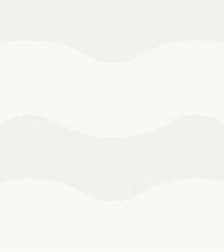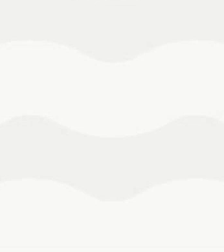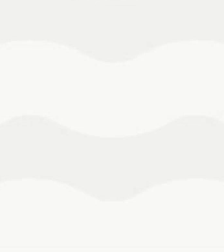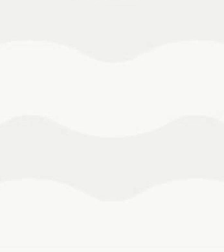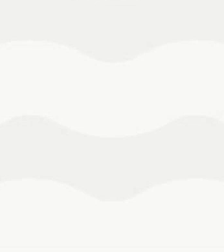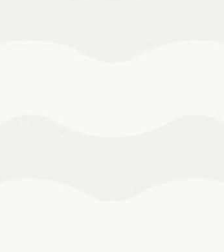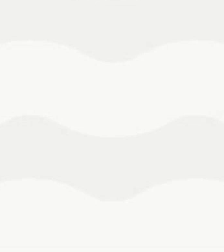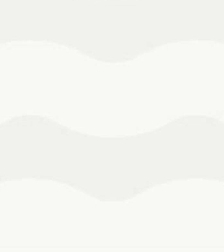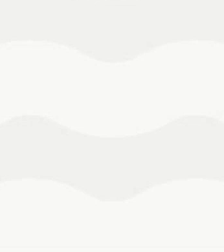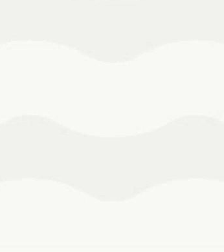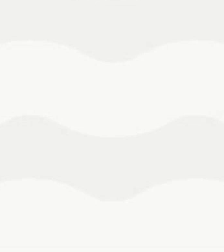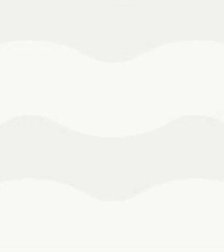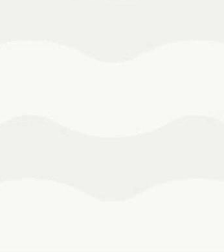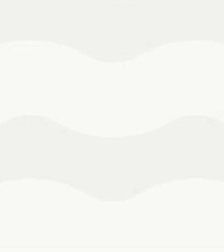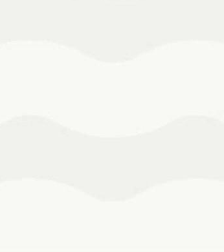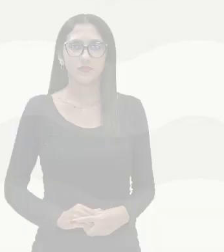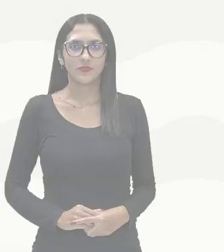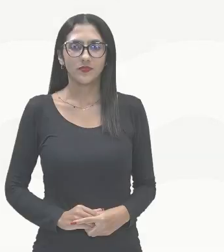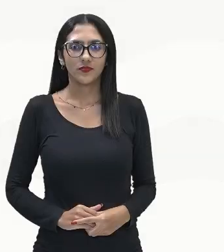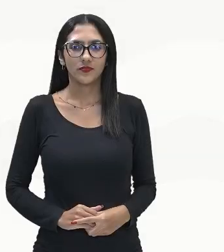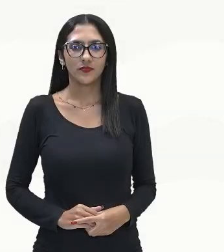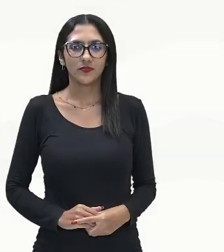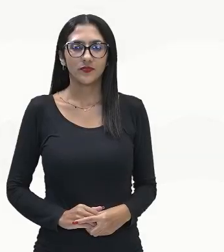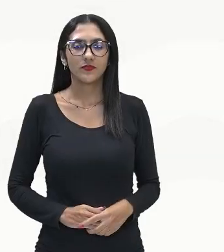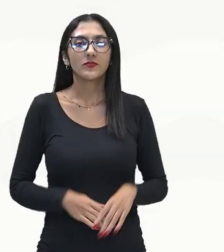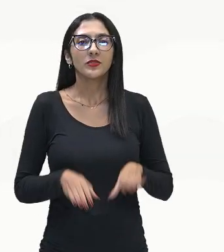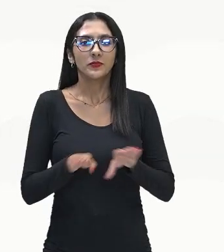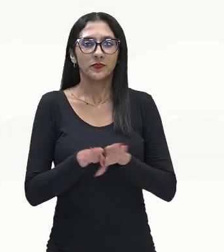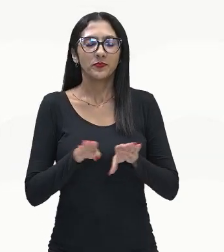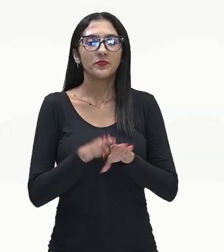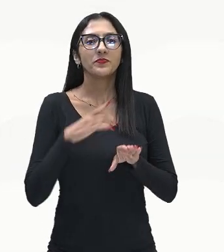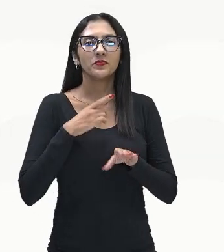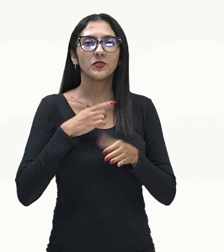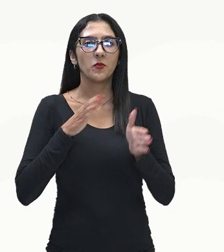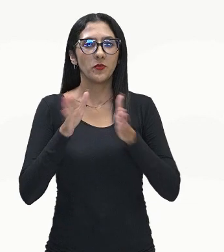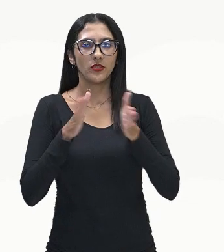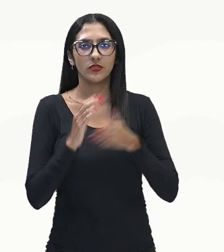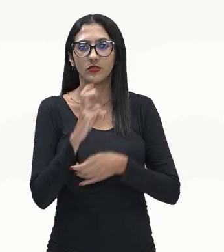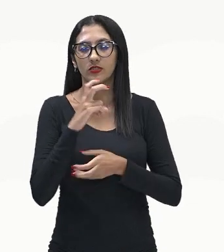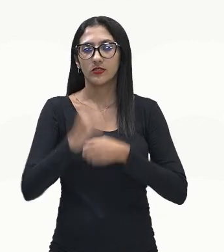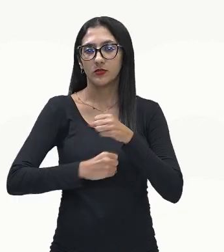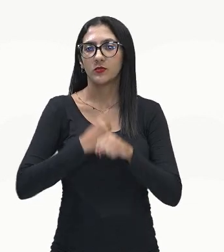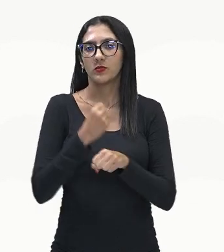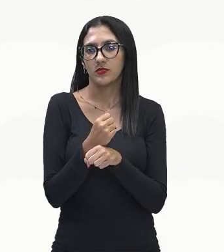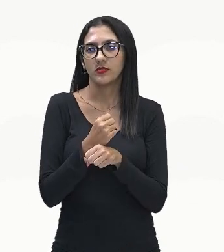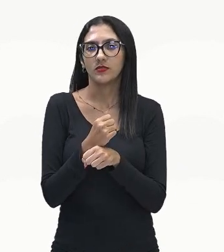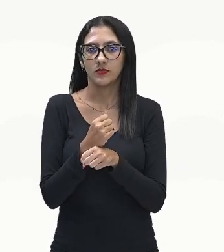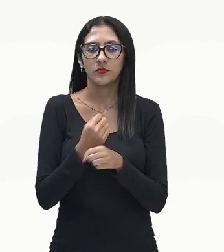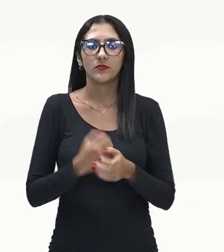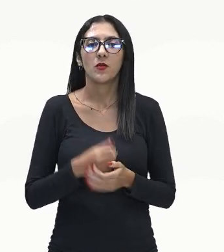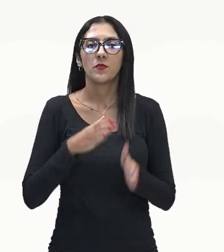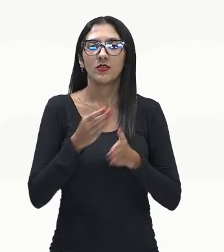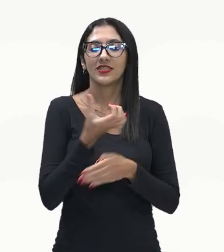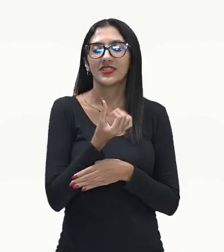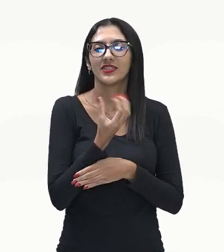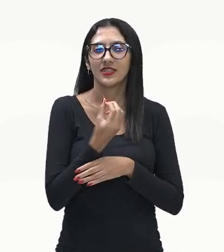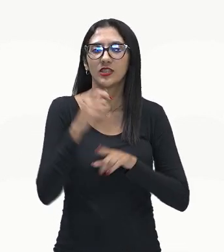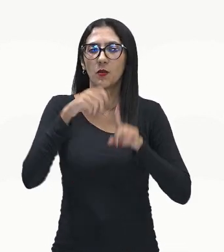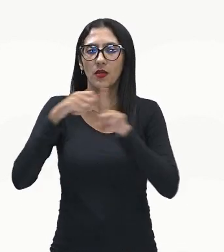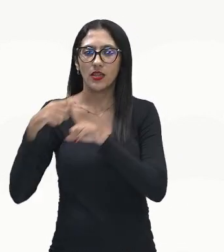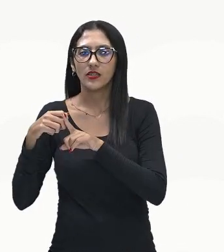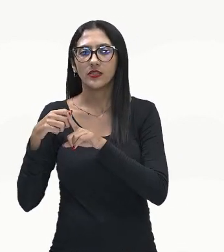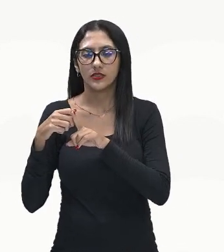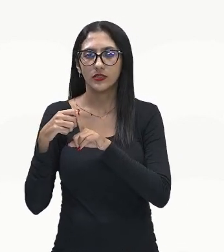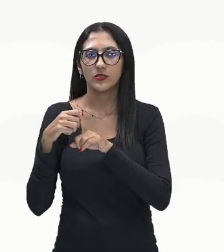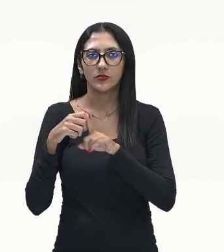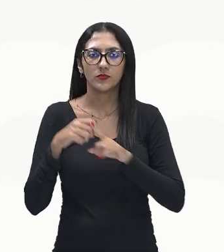né? Como a família irá pagar em 5 anos, ou seja, 60 vezes, significa que ela vai pagar em 60